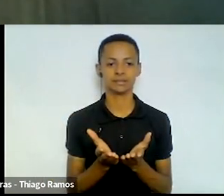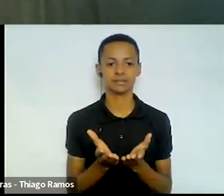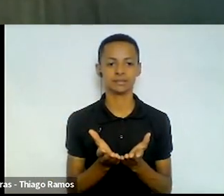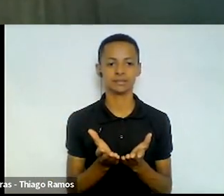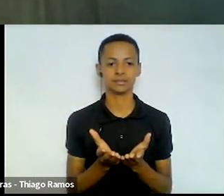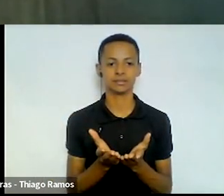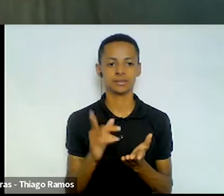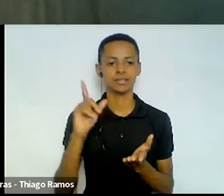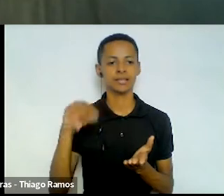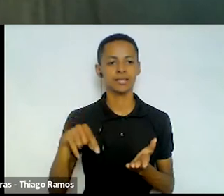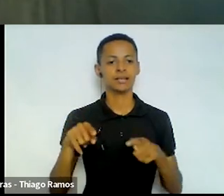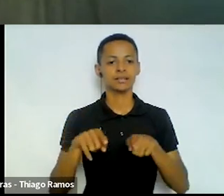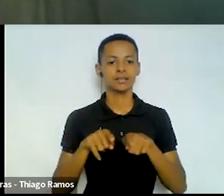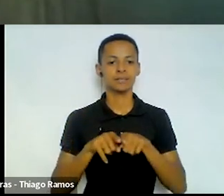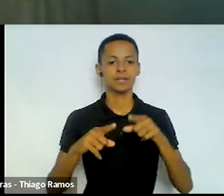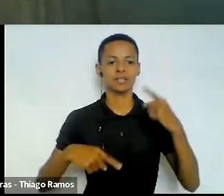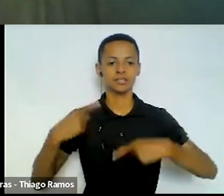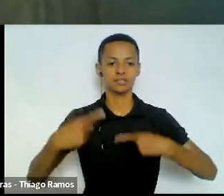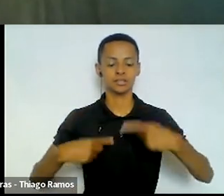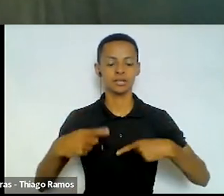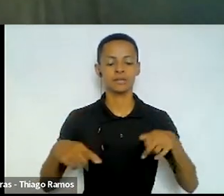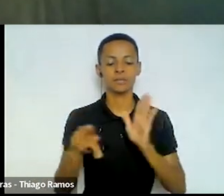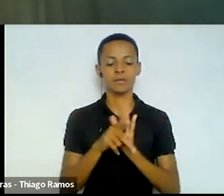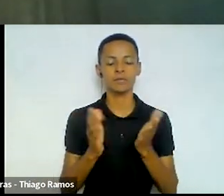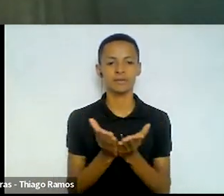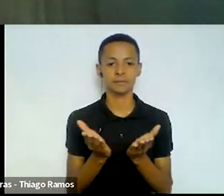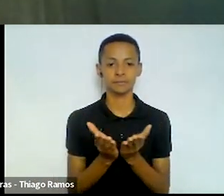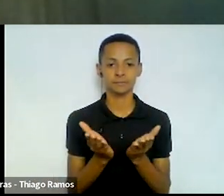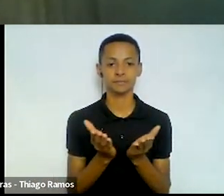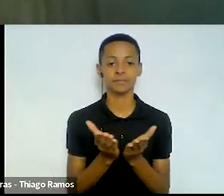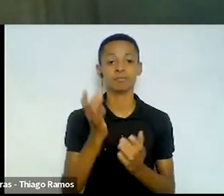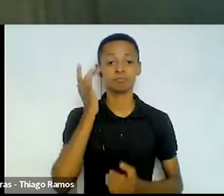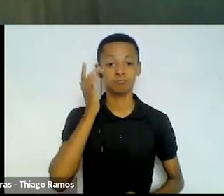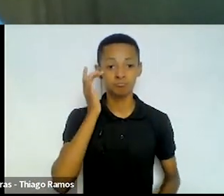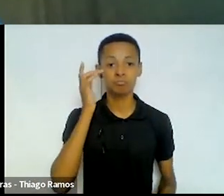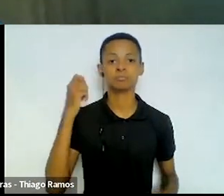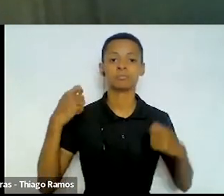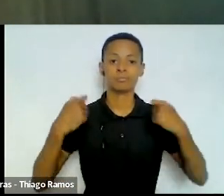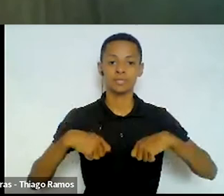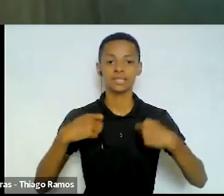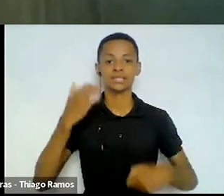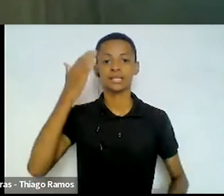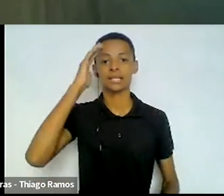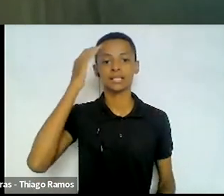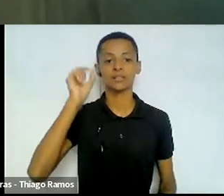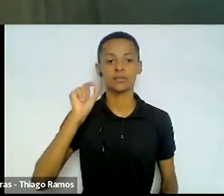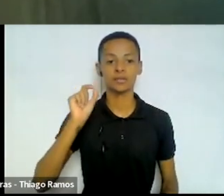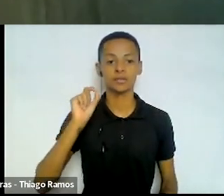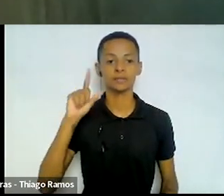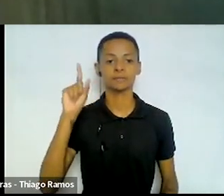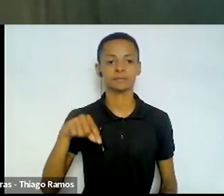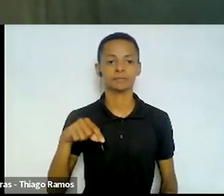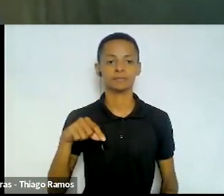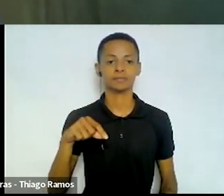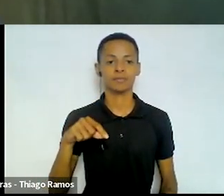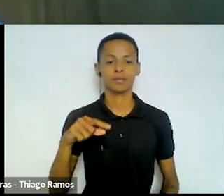fazer esse diálogo com o campo evangélico, acho que a gente precisa entender e como, né, enfim, fazer essa